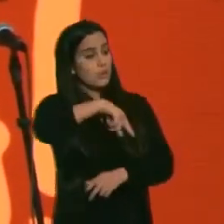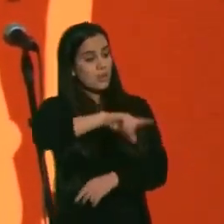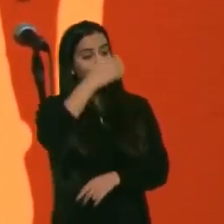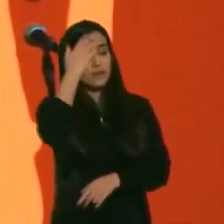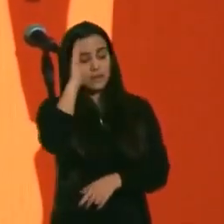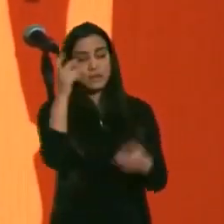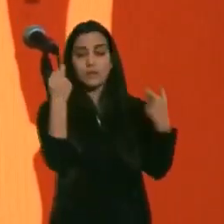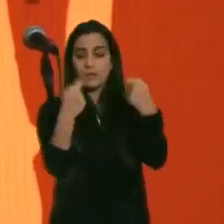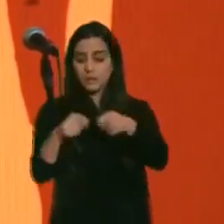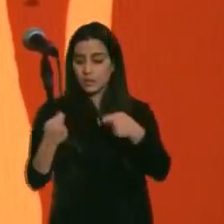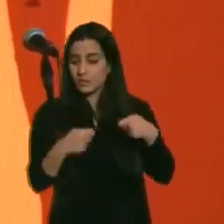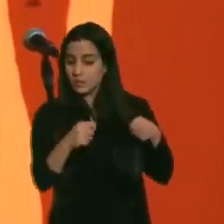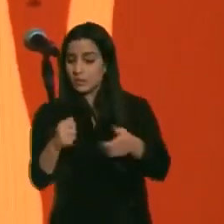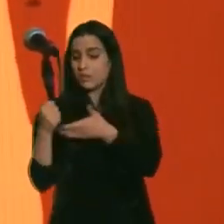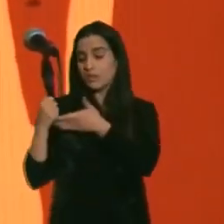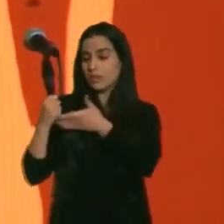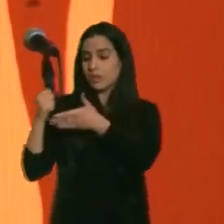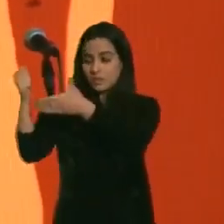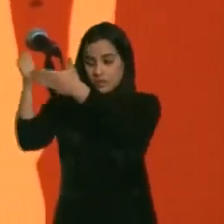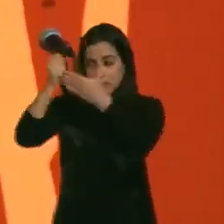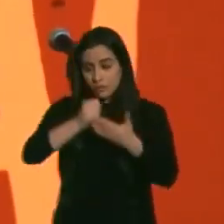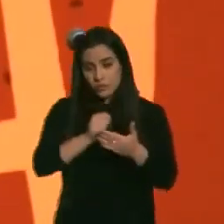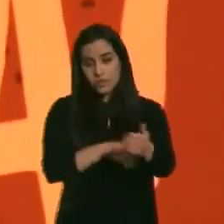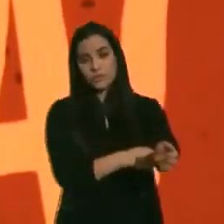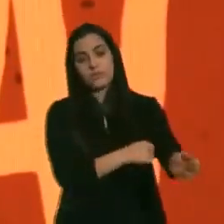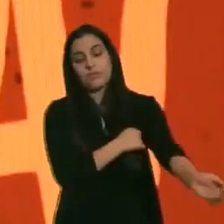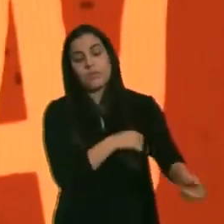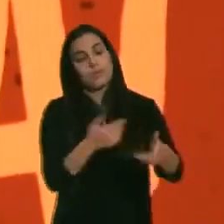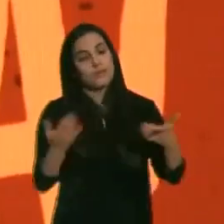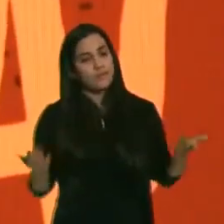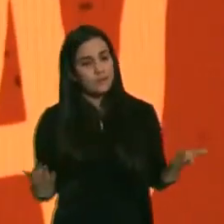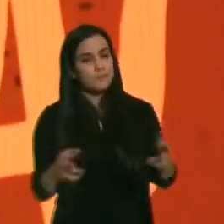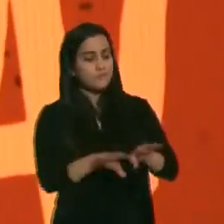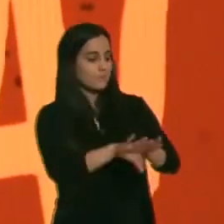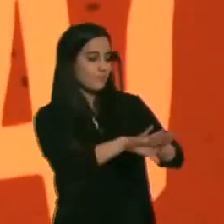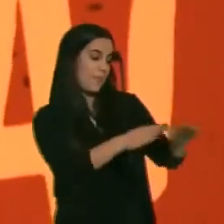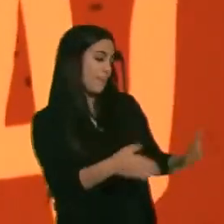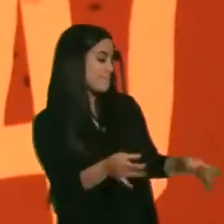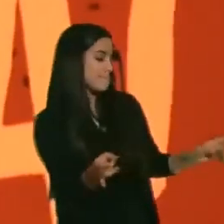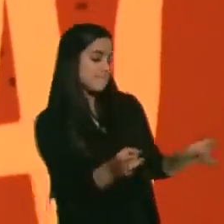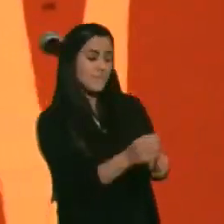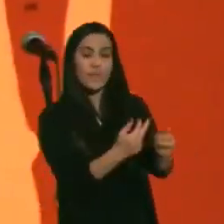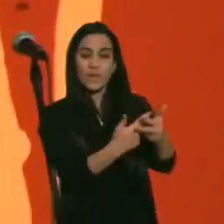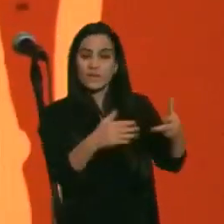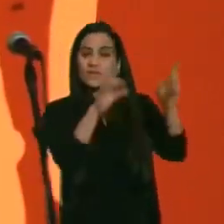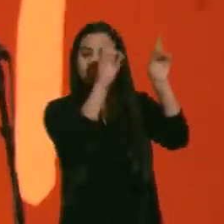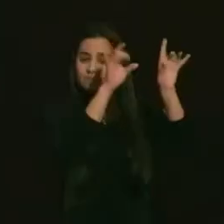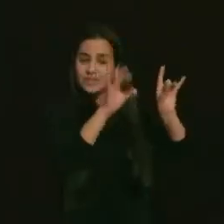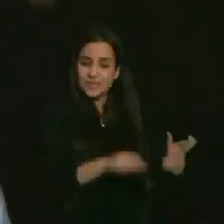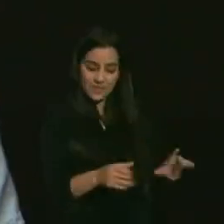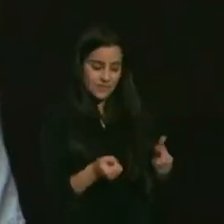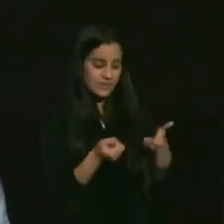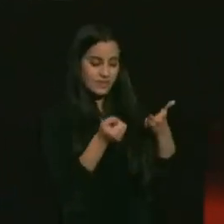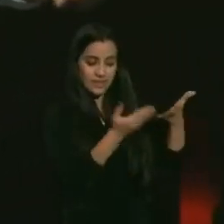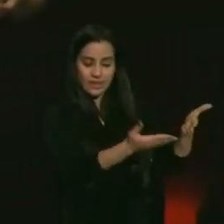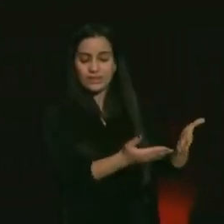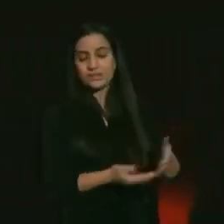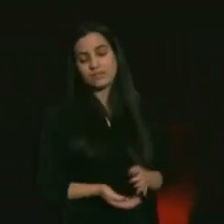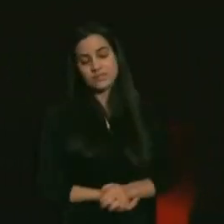que necessitam da ajuda de Deus, a mesa está posta para esses, a mesa está posta para